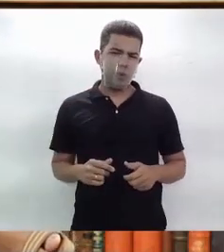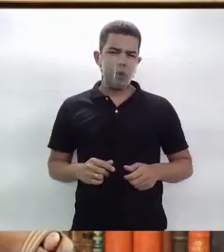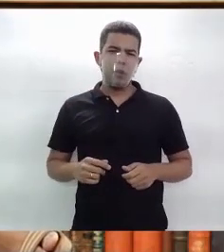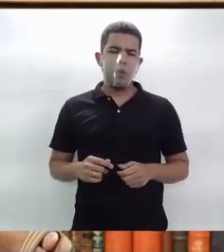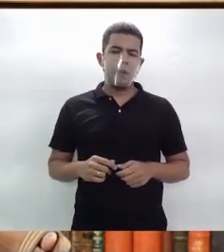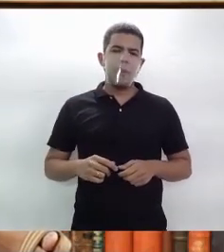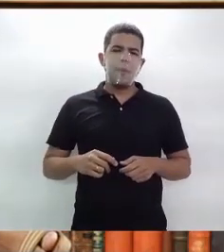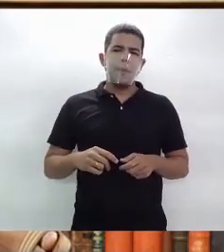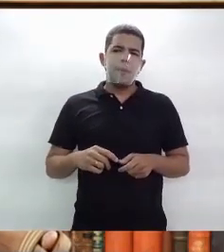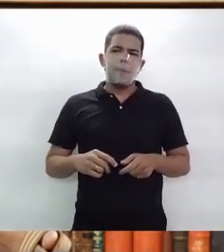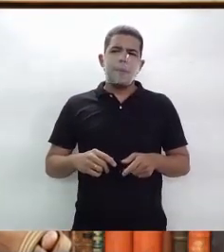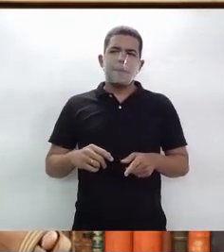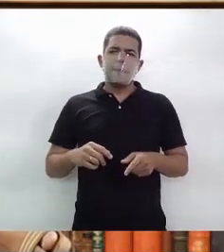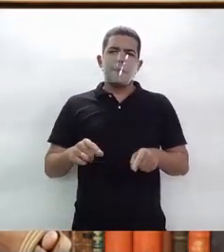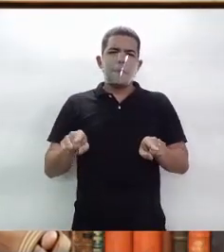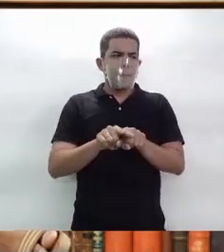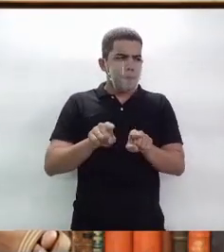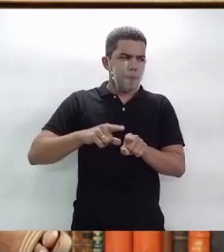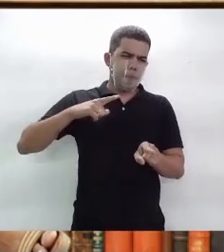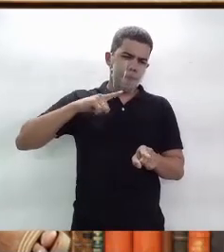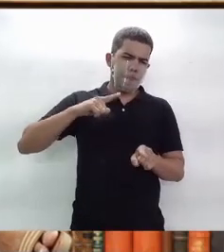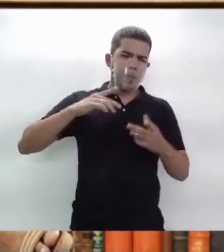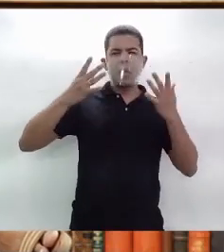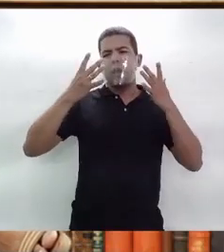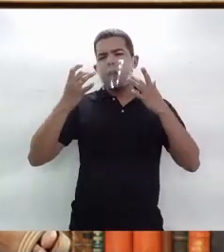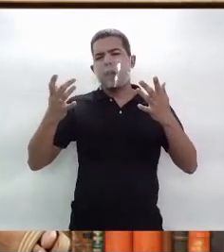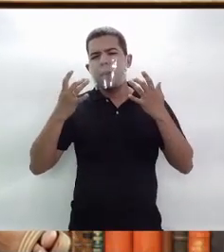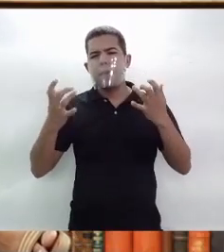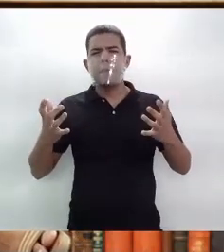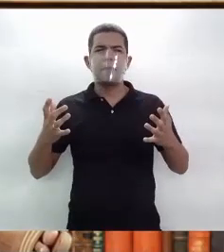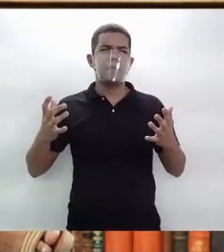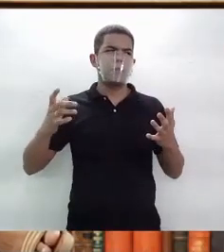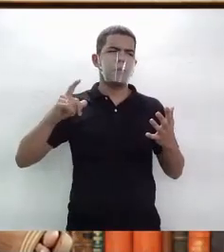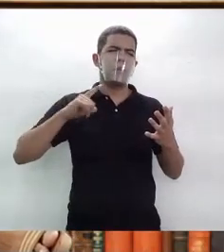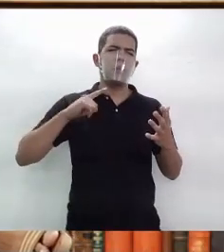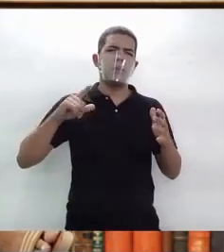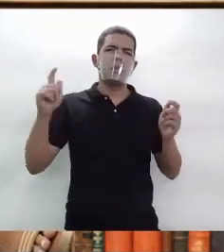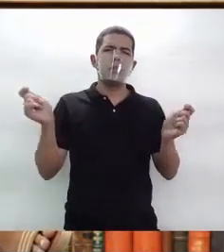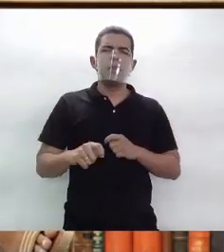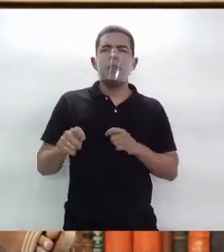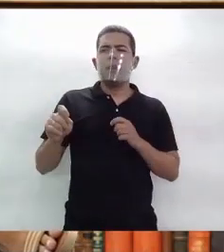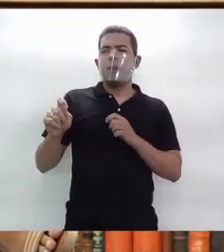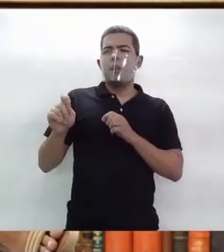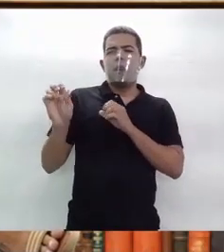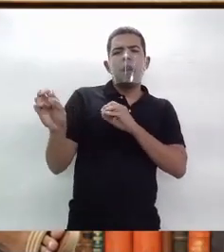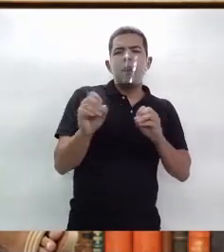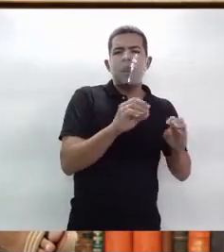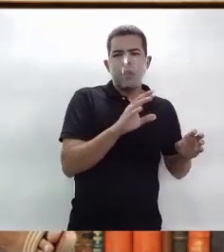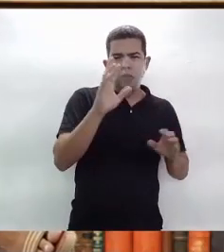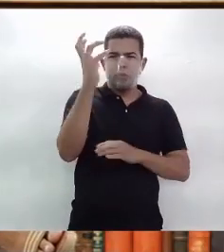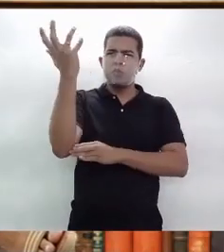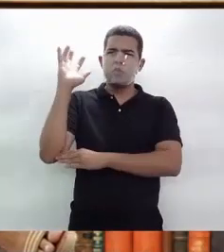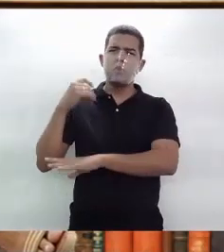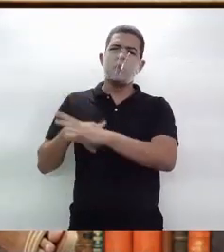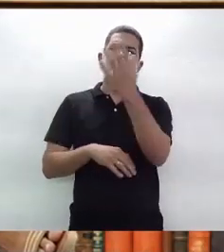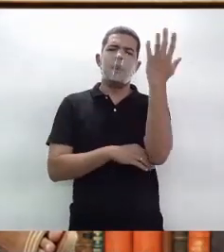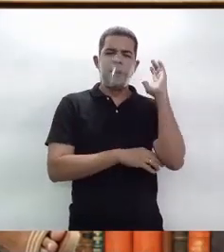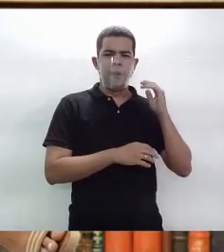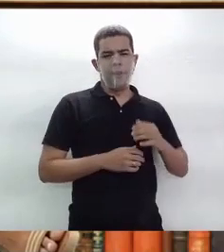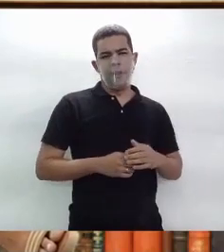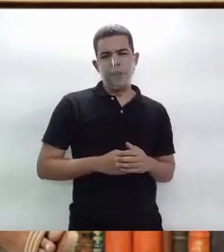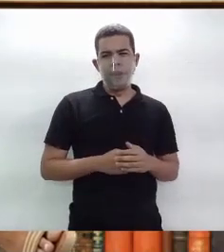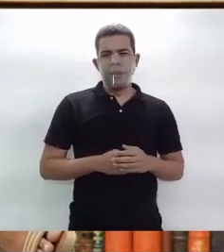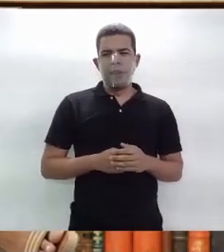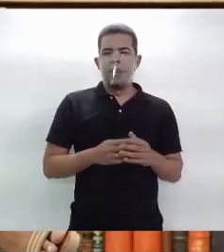Existe as apresentações que são a nível de educação ambiental mesmo, dentro das escolas,